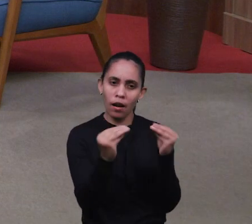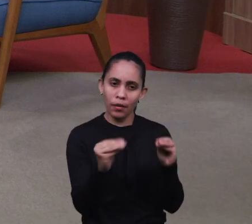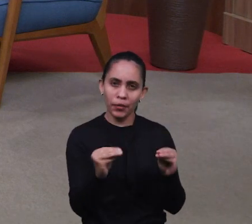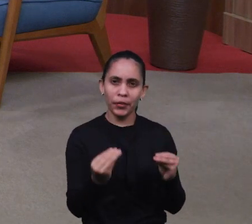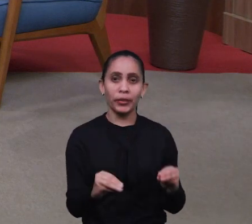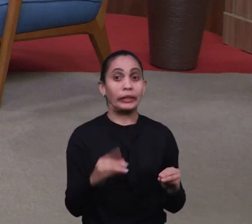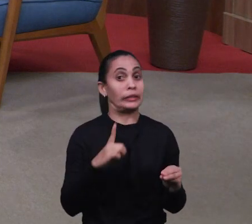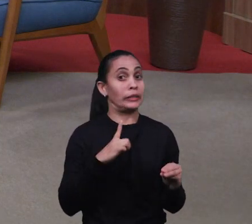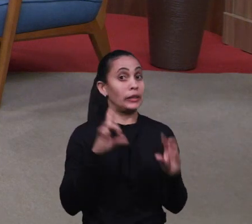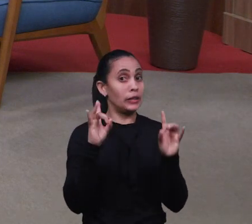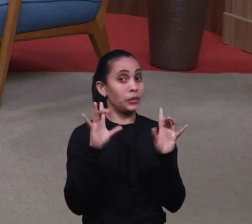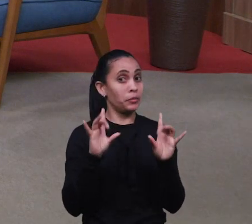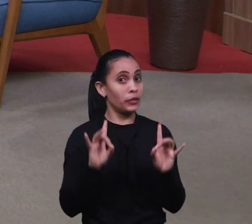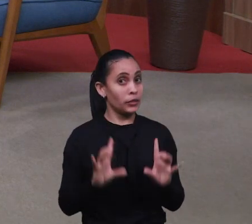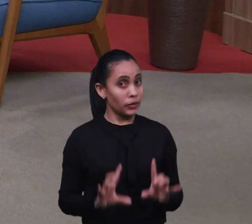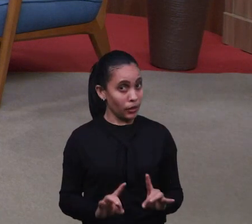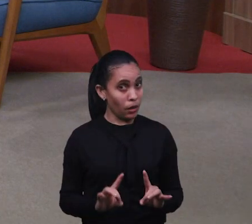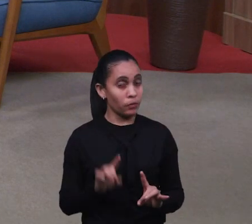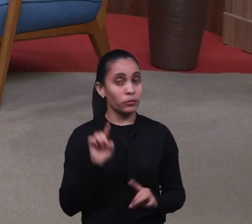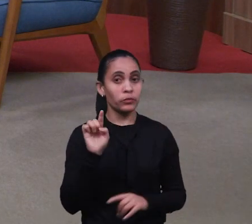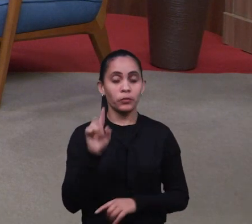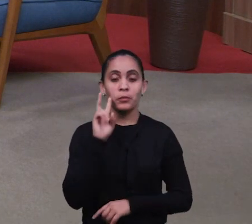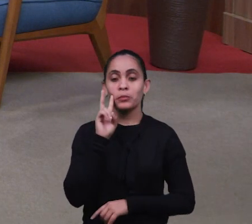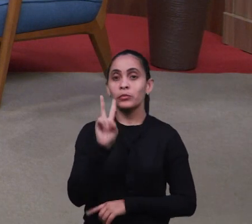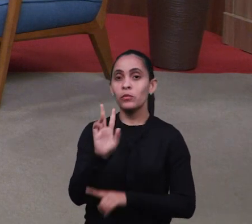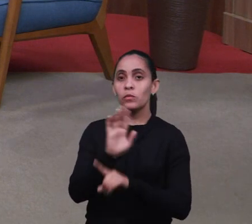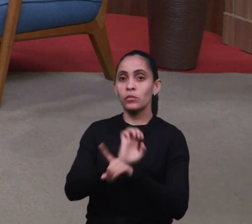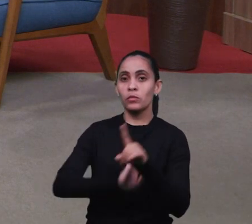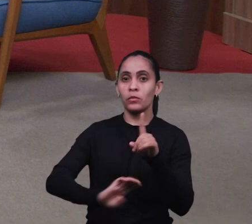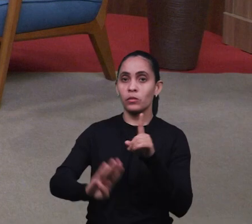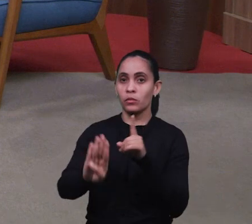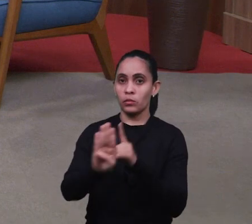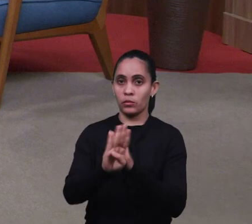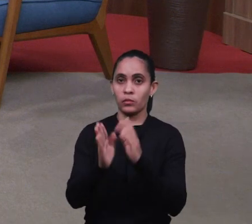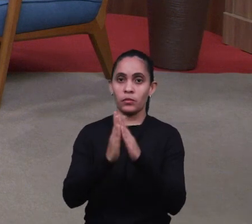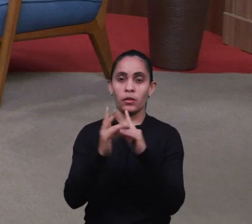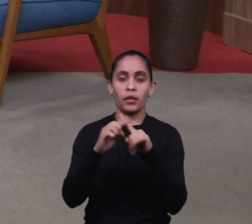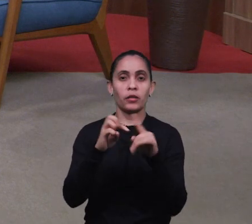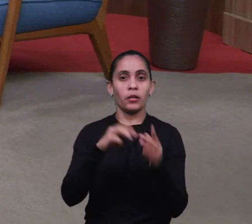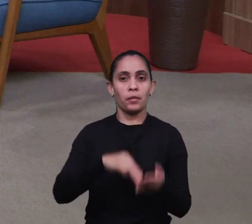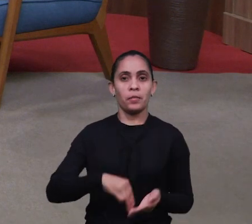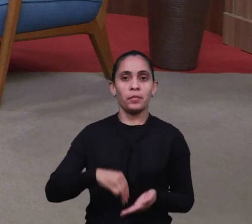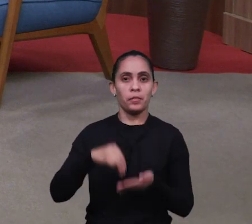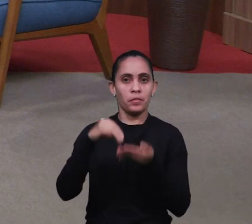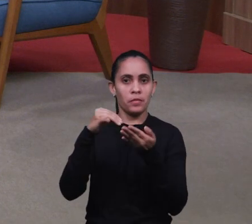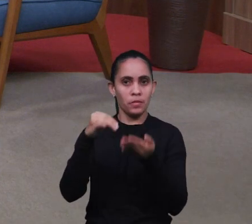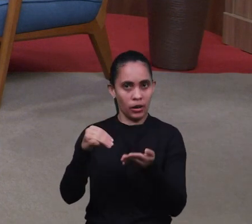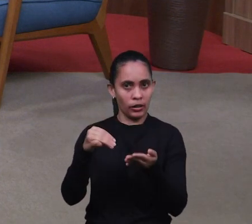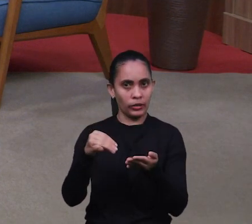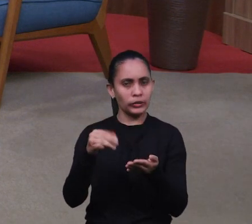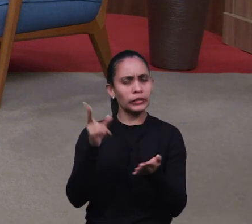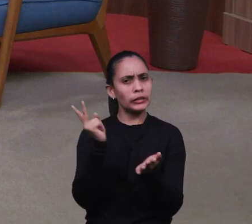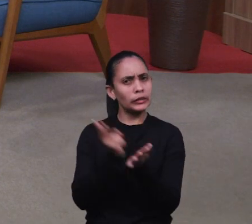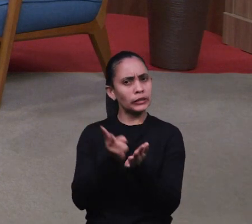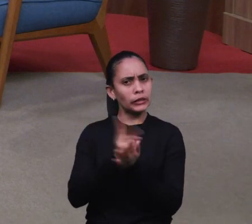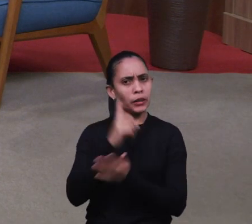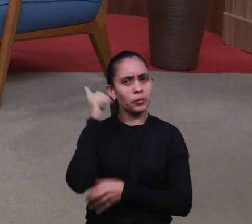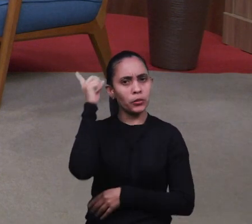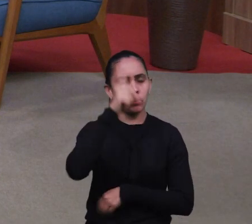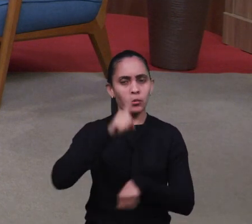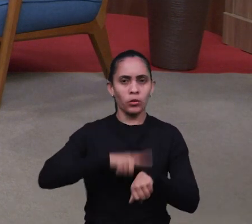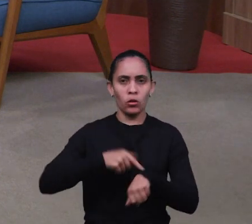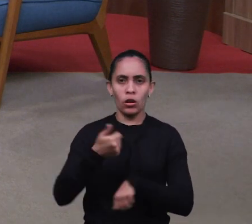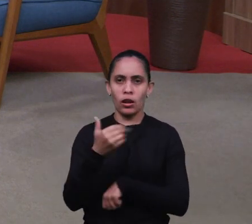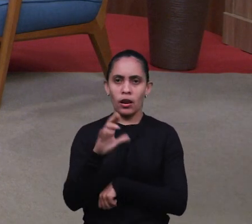postados, mas um deles é especial e eu te convido a assistir. É a Escola Bíblica Dominical da Igreja Cristã Maranata. Todos os